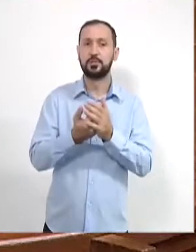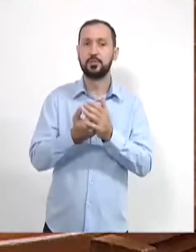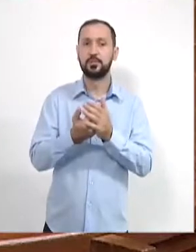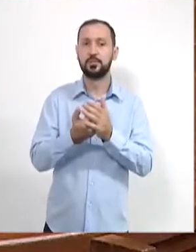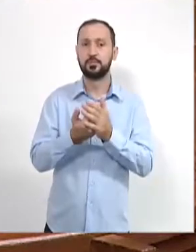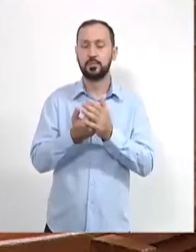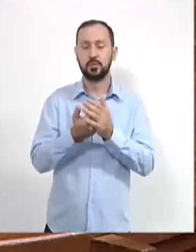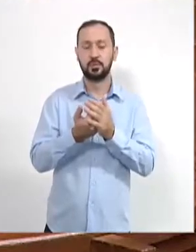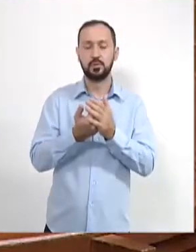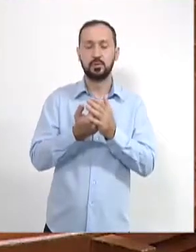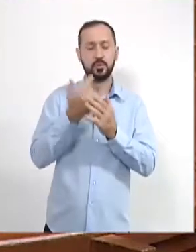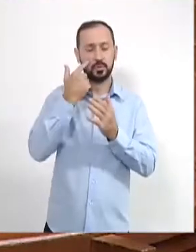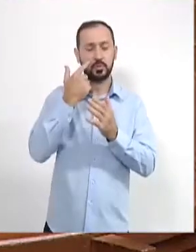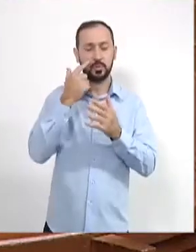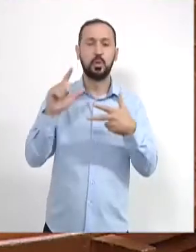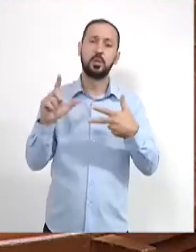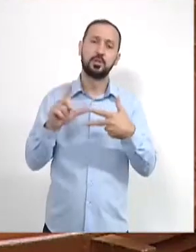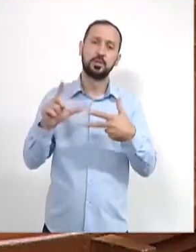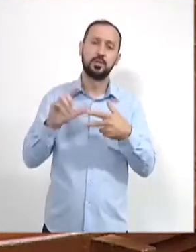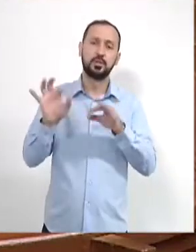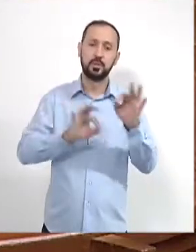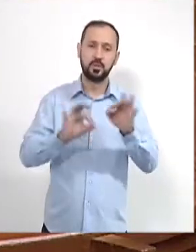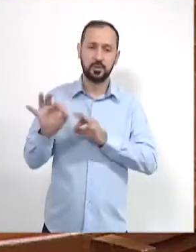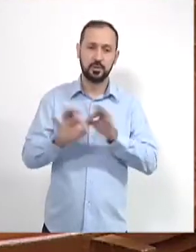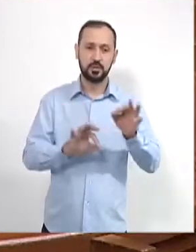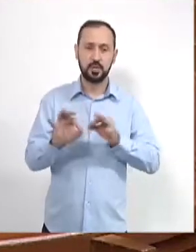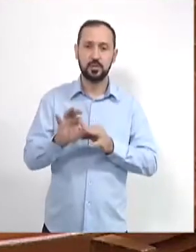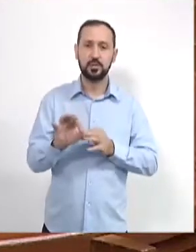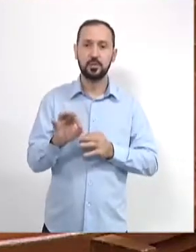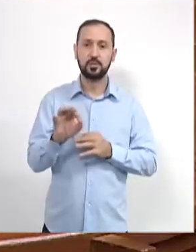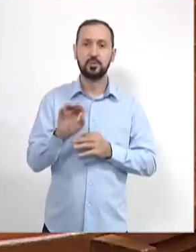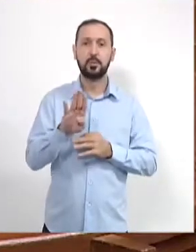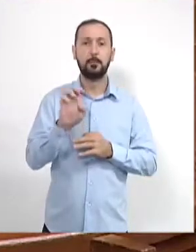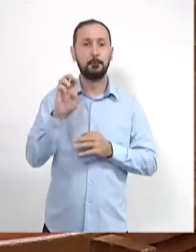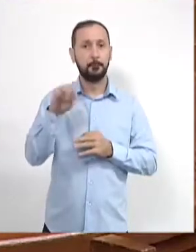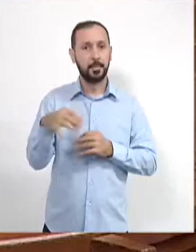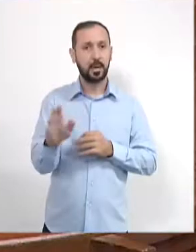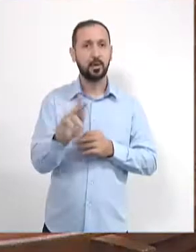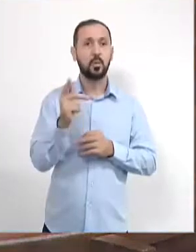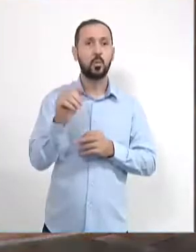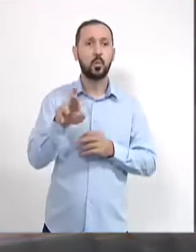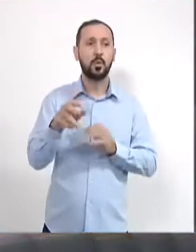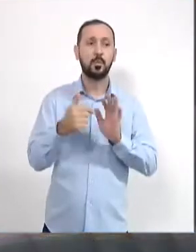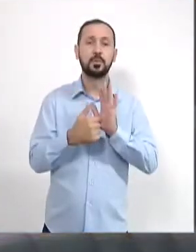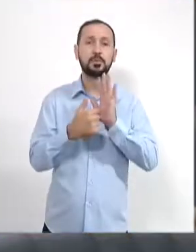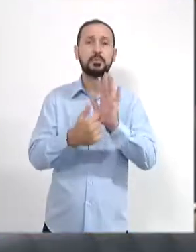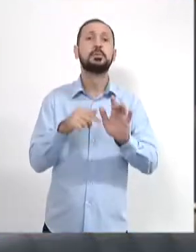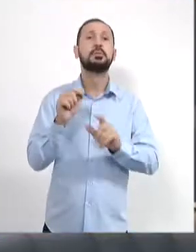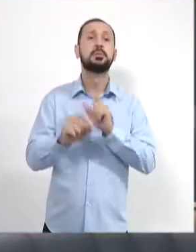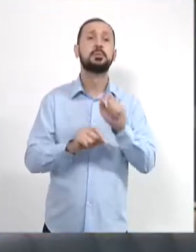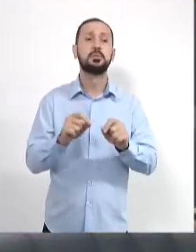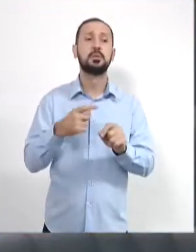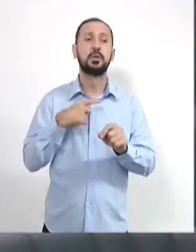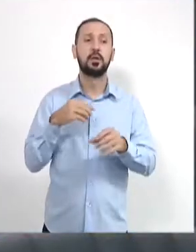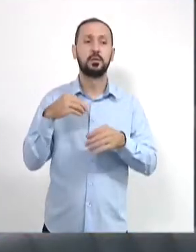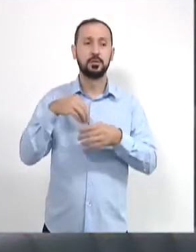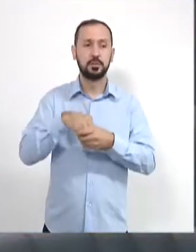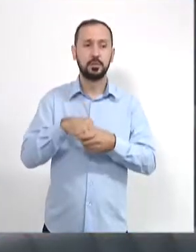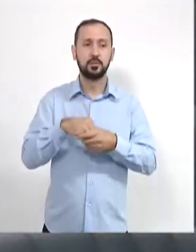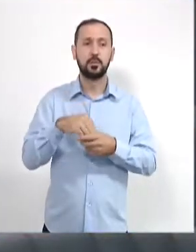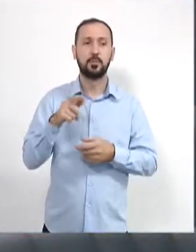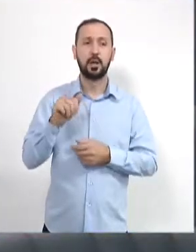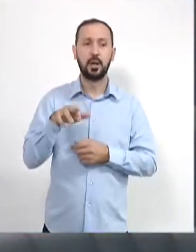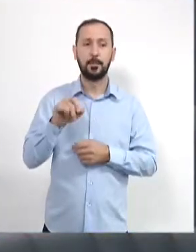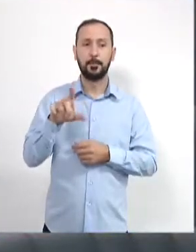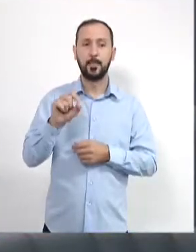do professor Benhur Ferreira, tem feito aqui, dando uma demonstração inequívoca de que no parlamento